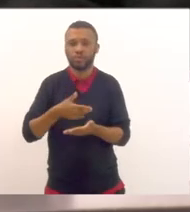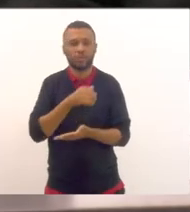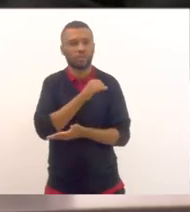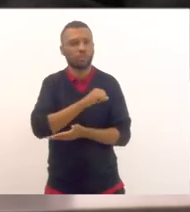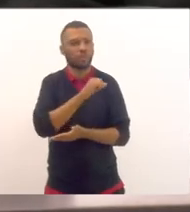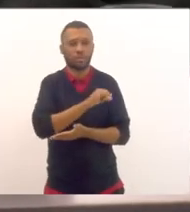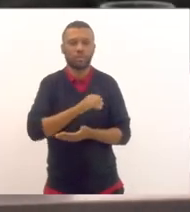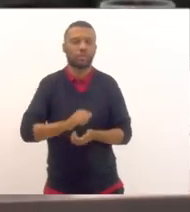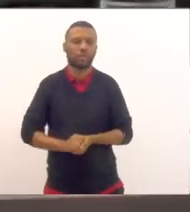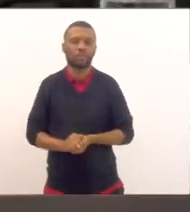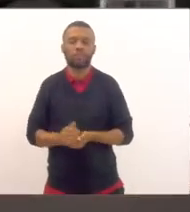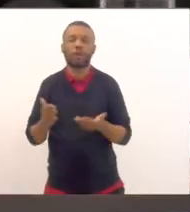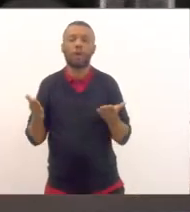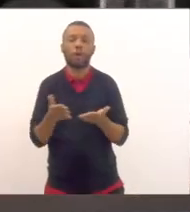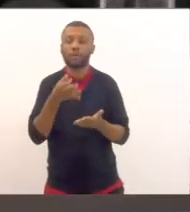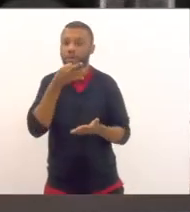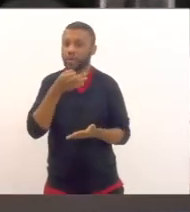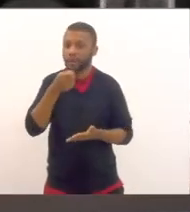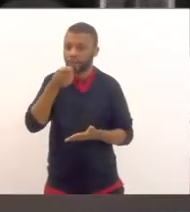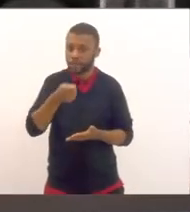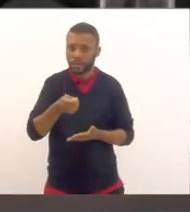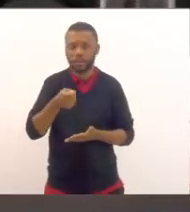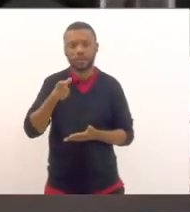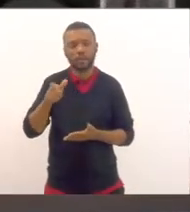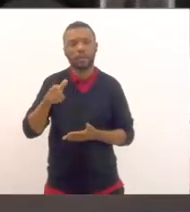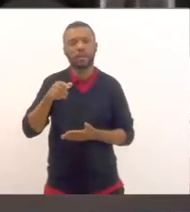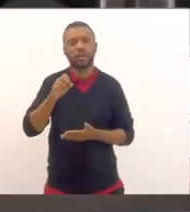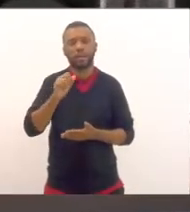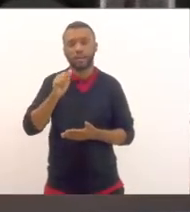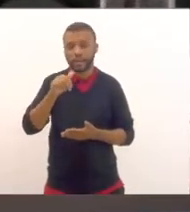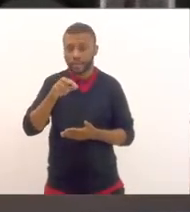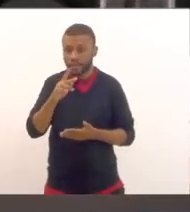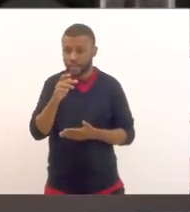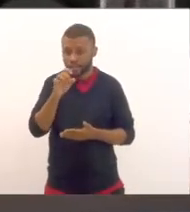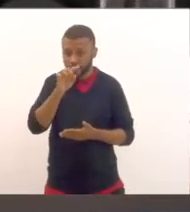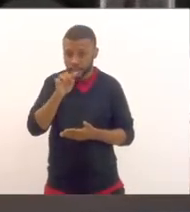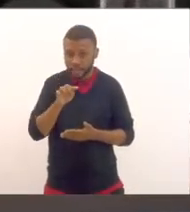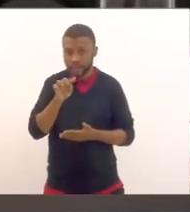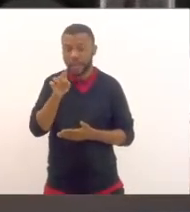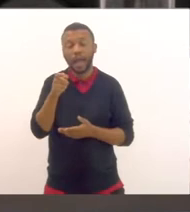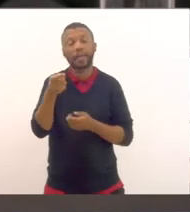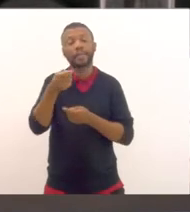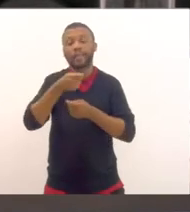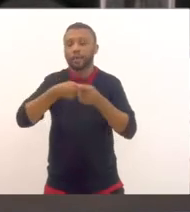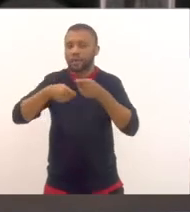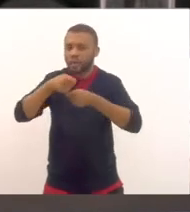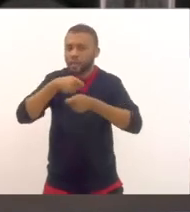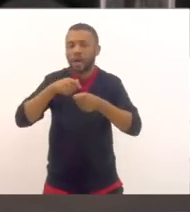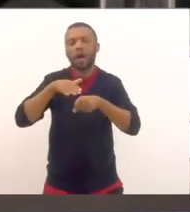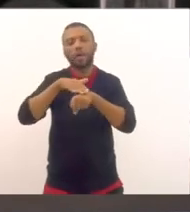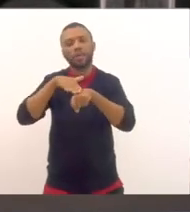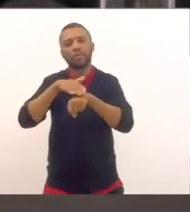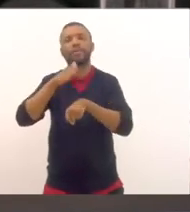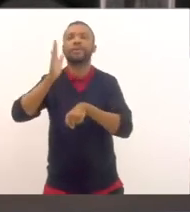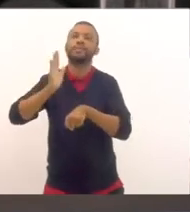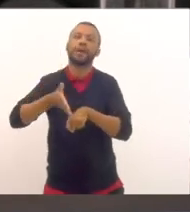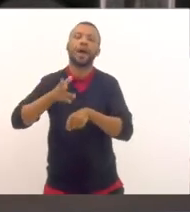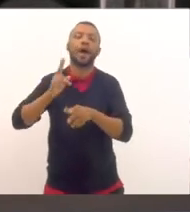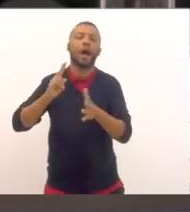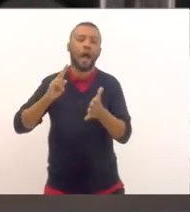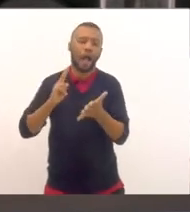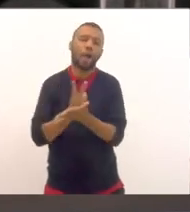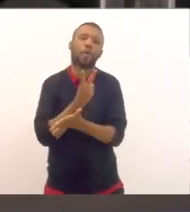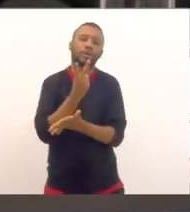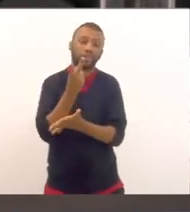SuperVia hoje na firmação aqui do Dr Sancho falou que essa essa negociação é essa conversa já ocorreu e que